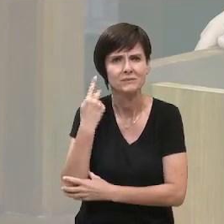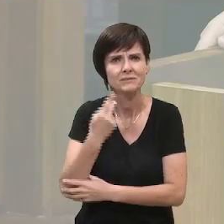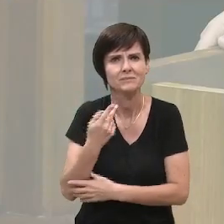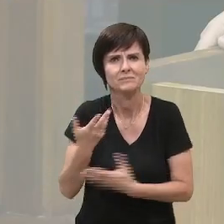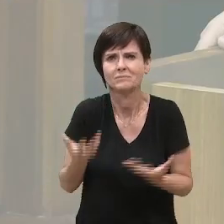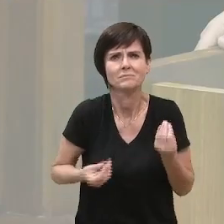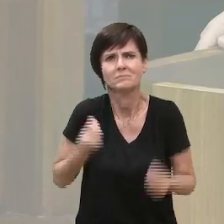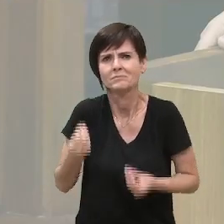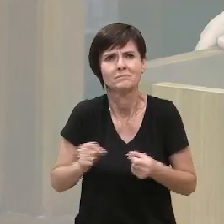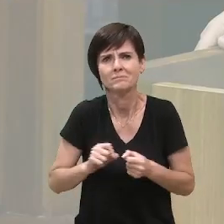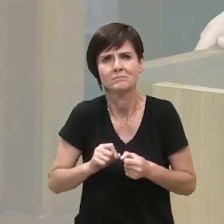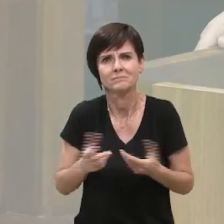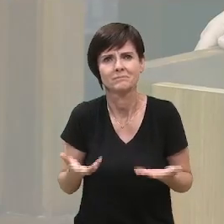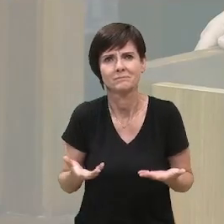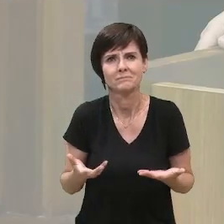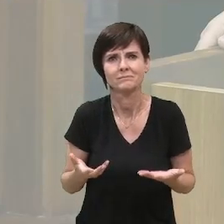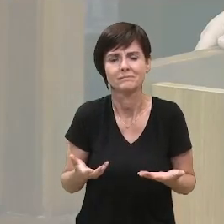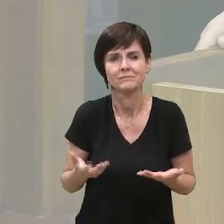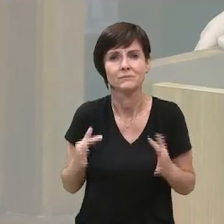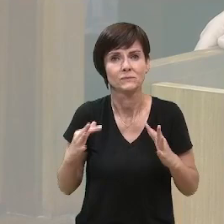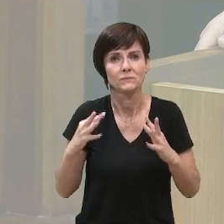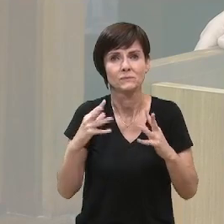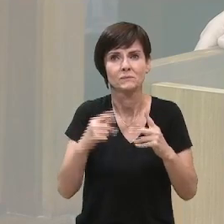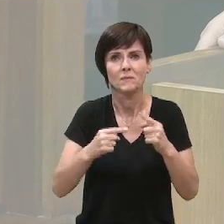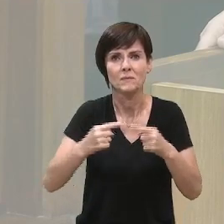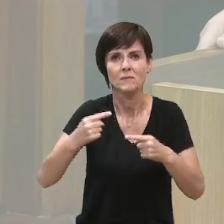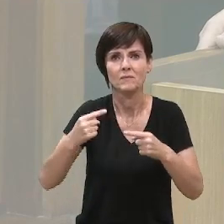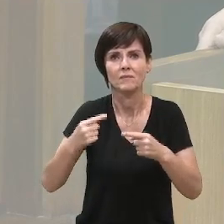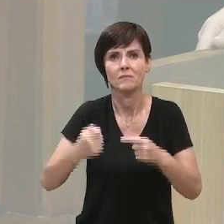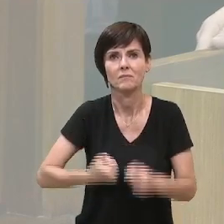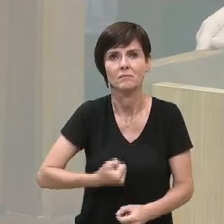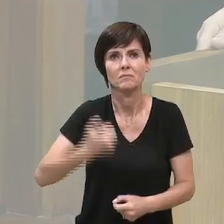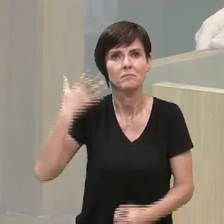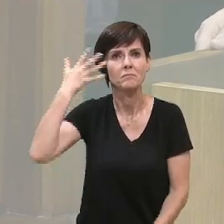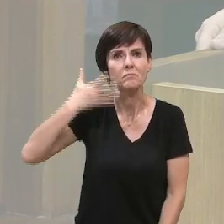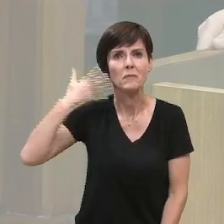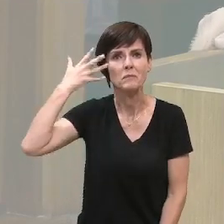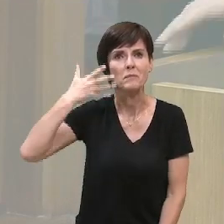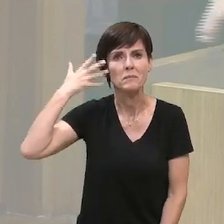gente? Tá? Aí todo mundo vem discursando, mas eu não sou